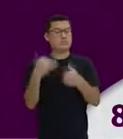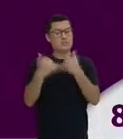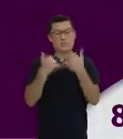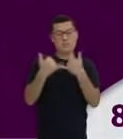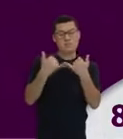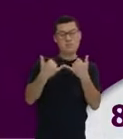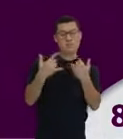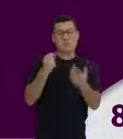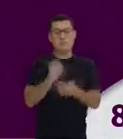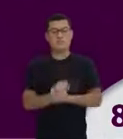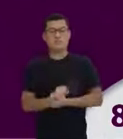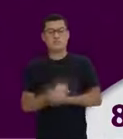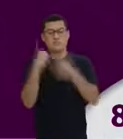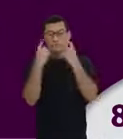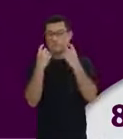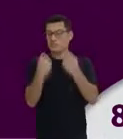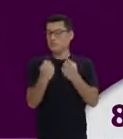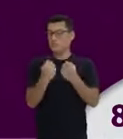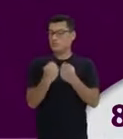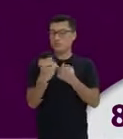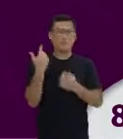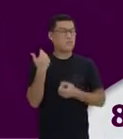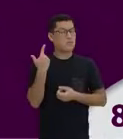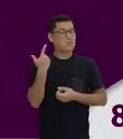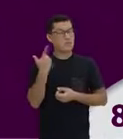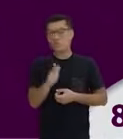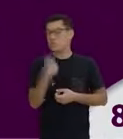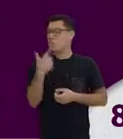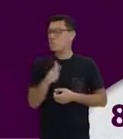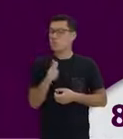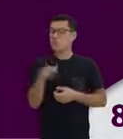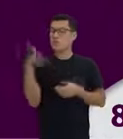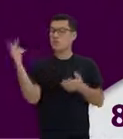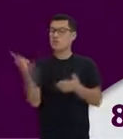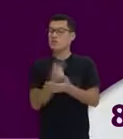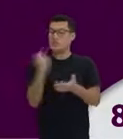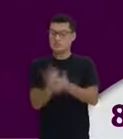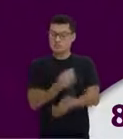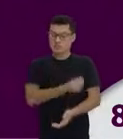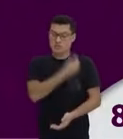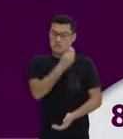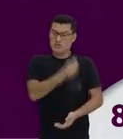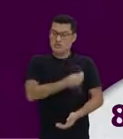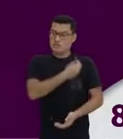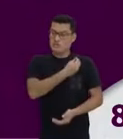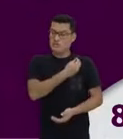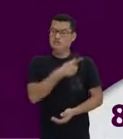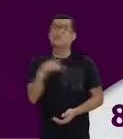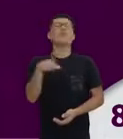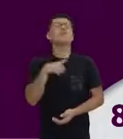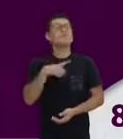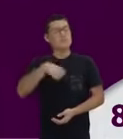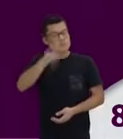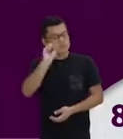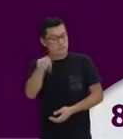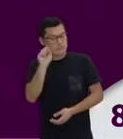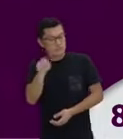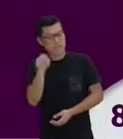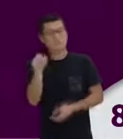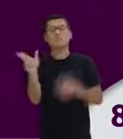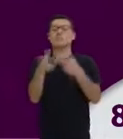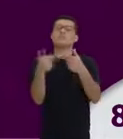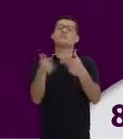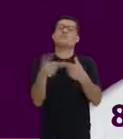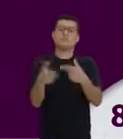para entretenimento ela não tem uma outra função na vida ela tem ela